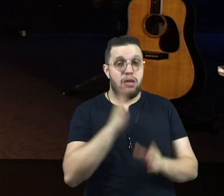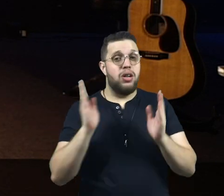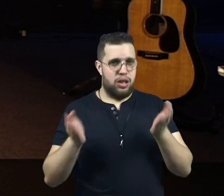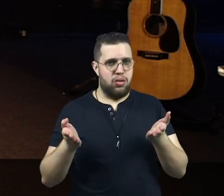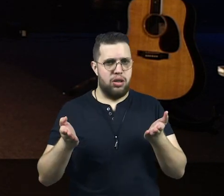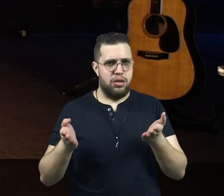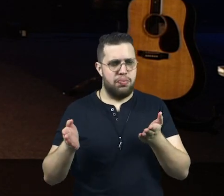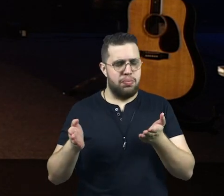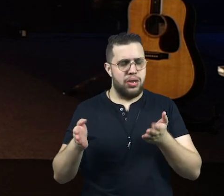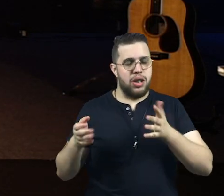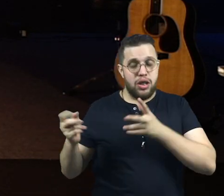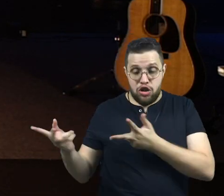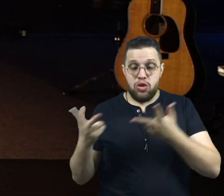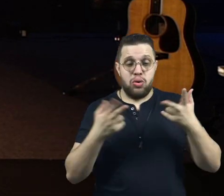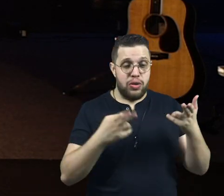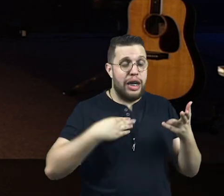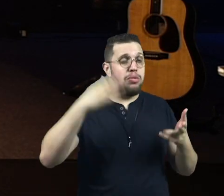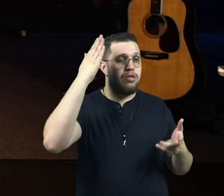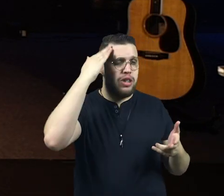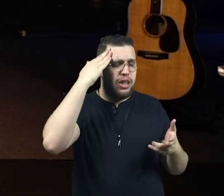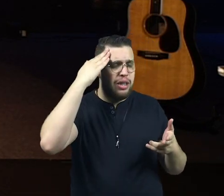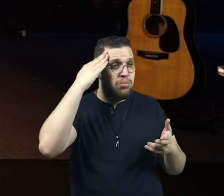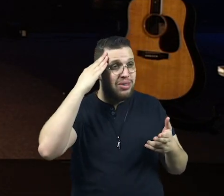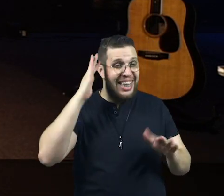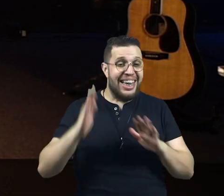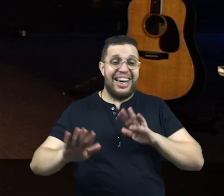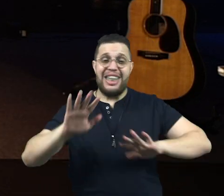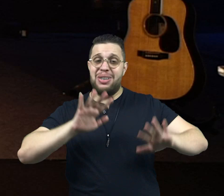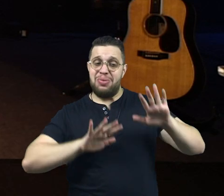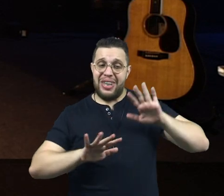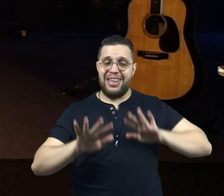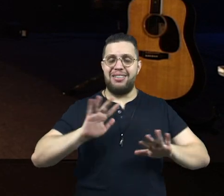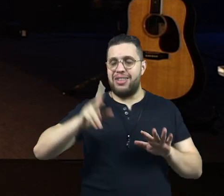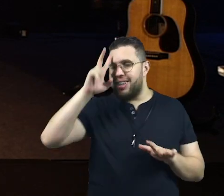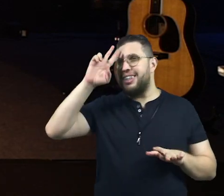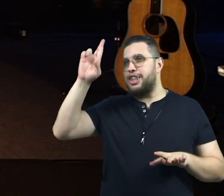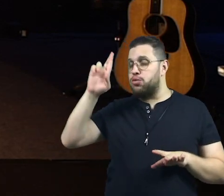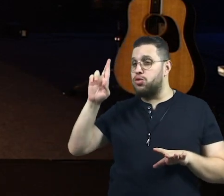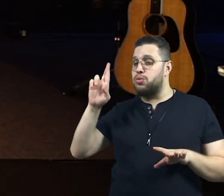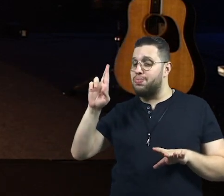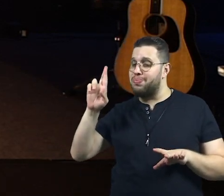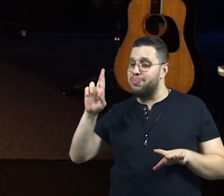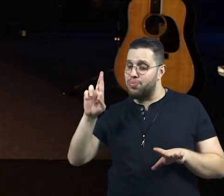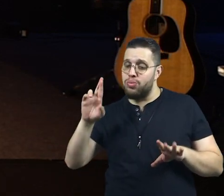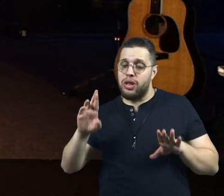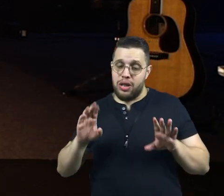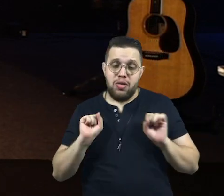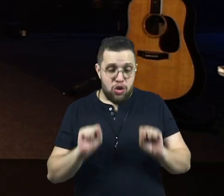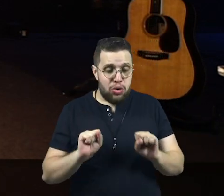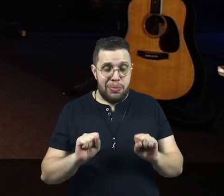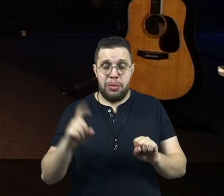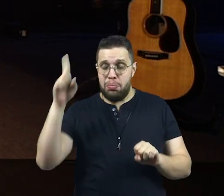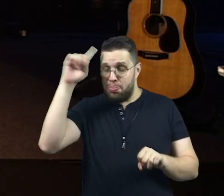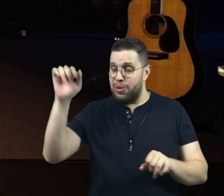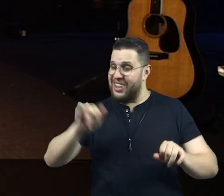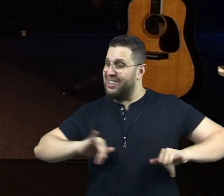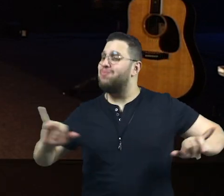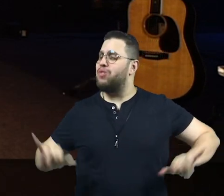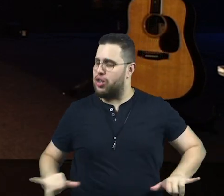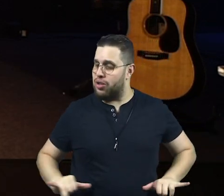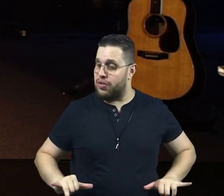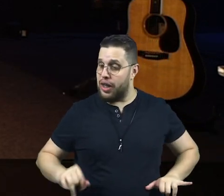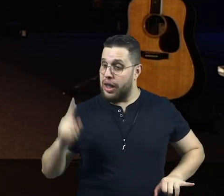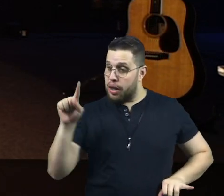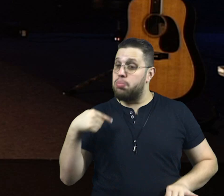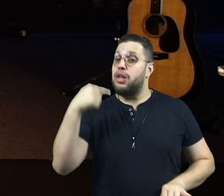vezes permite um ferimento, algo acontecer na minha vida, na sua vida, nas nações e no mundo, para trazer um